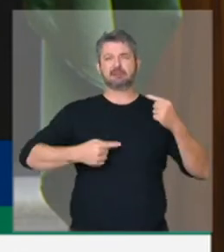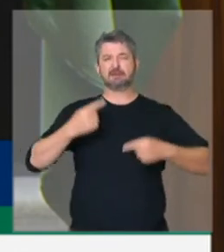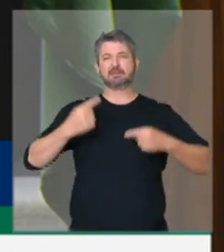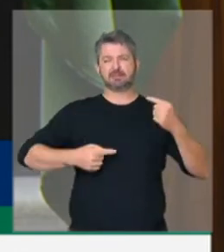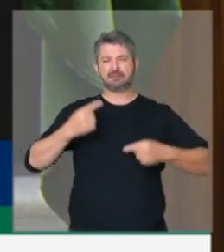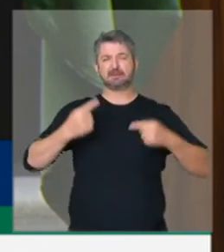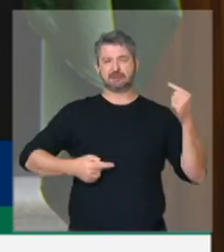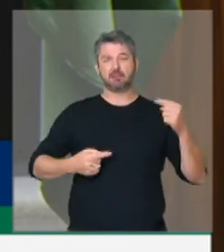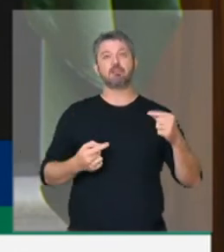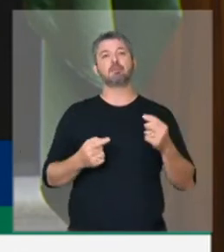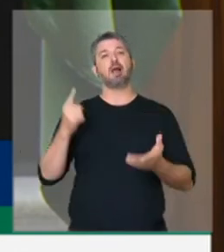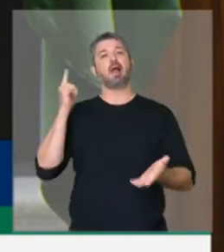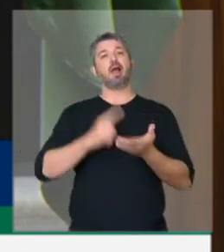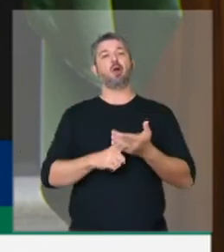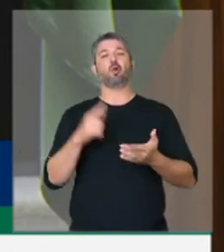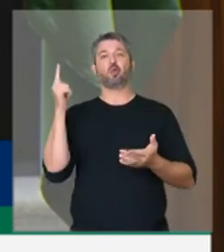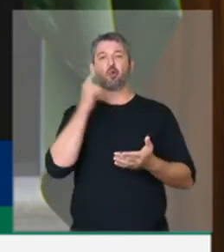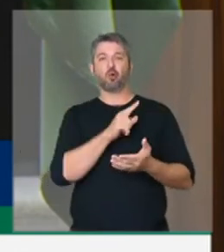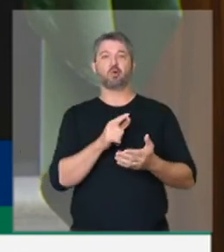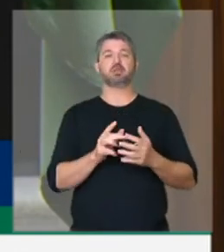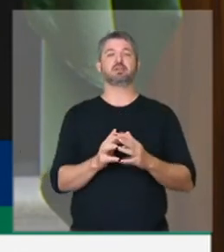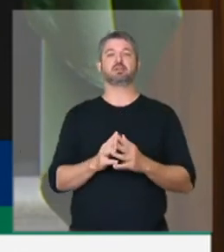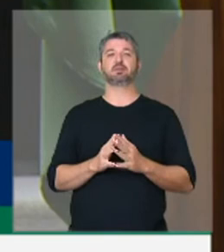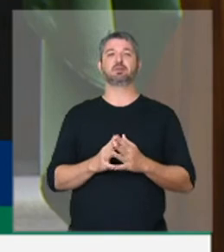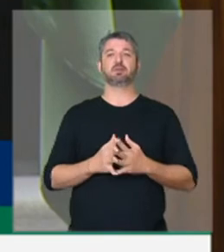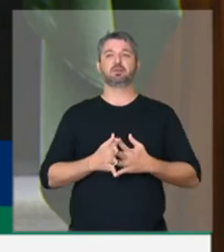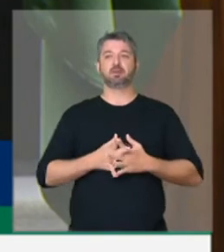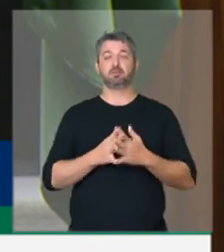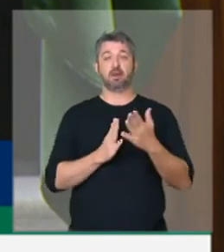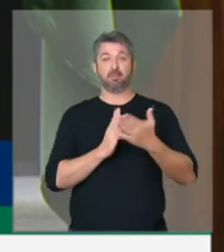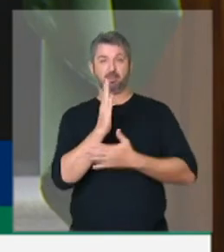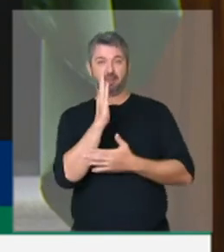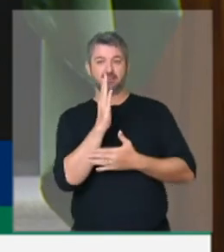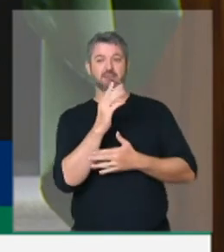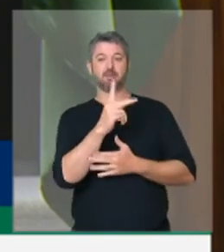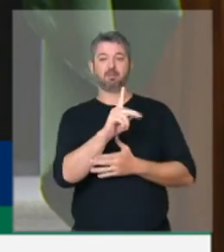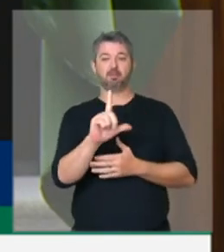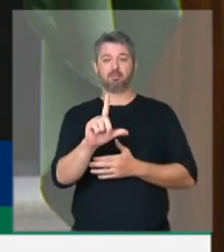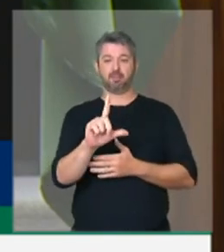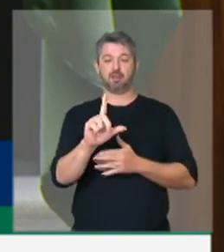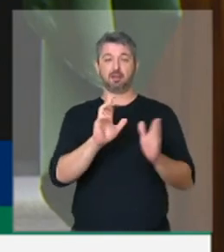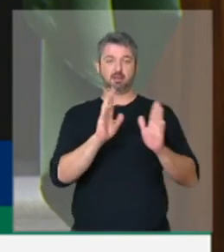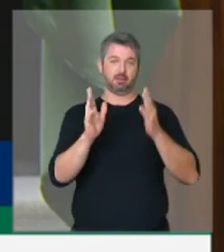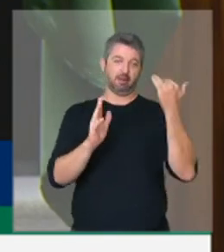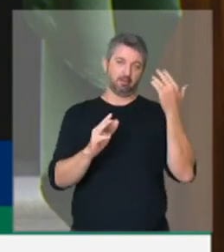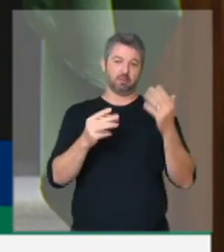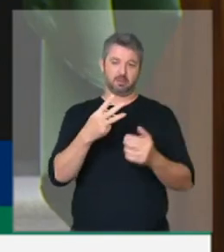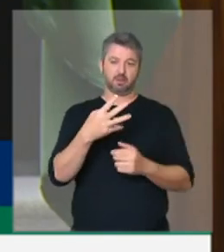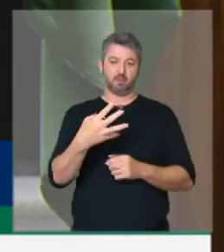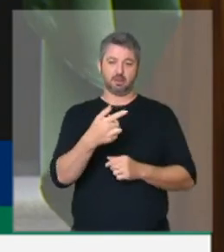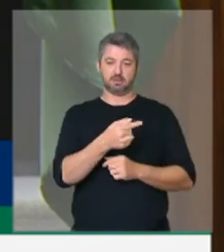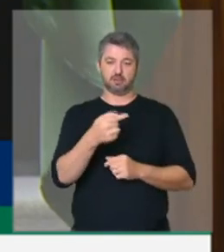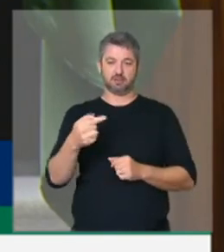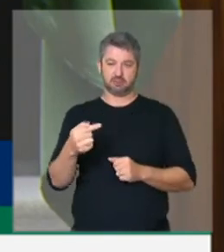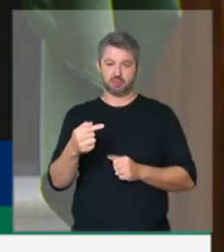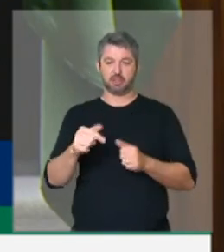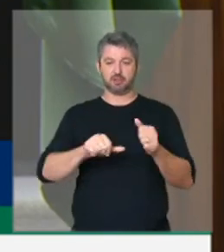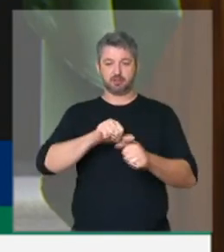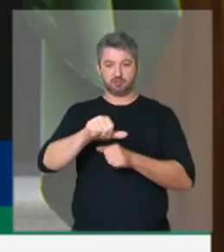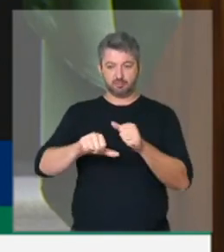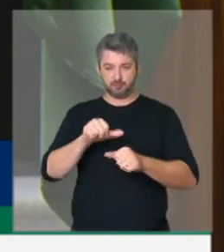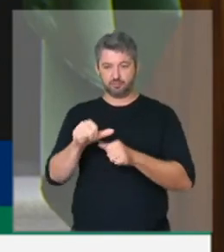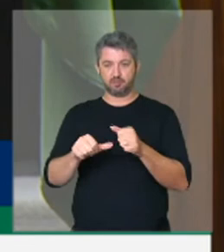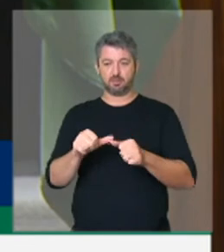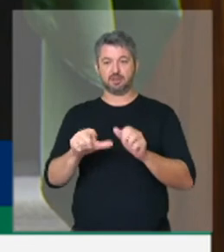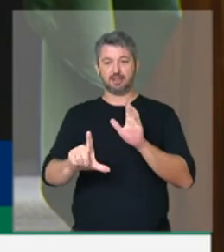acordo, foi construído a aprovação do PL, na época o PL 3477, que se transformou